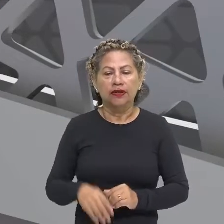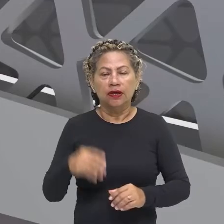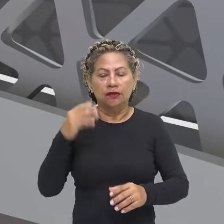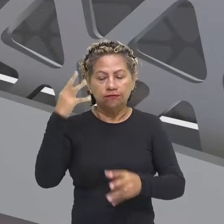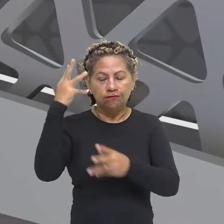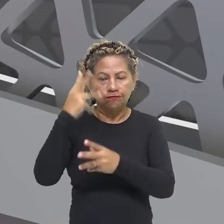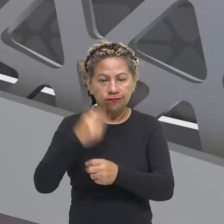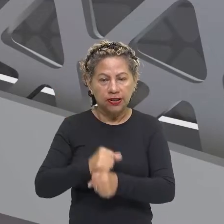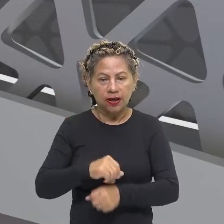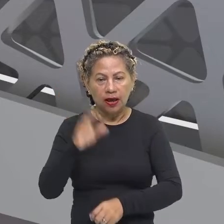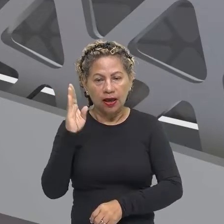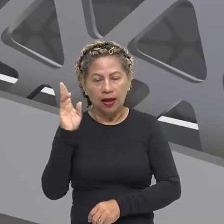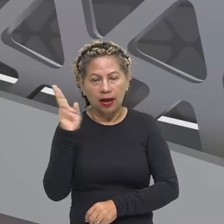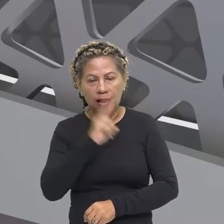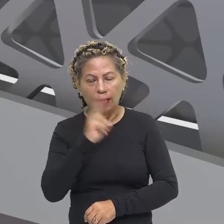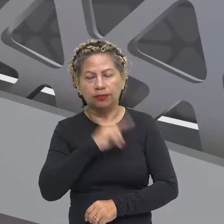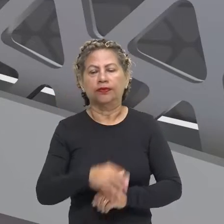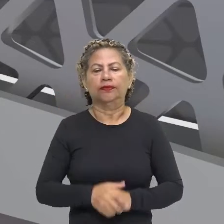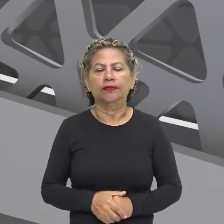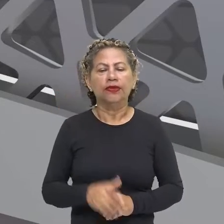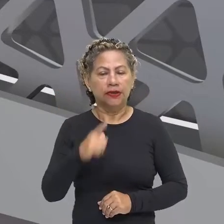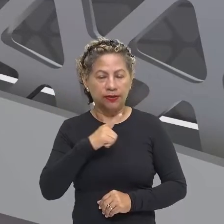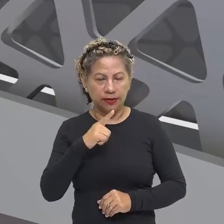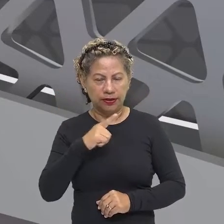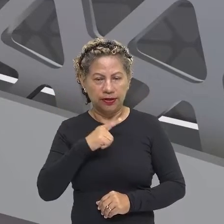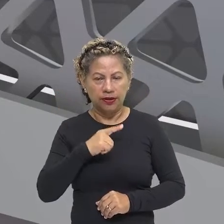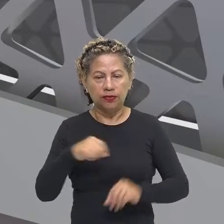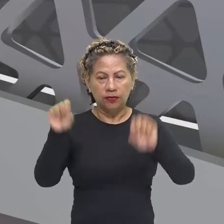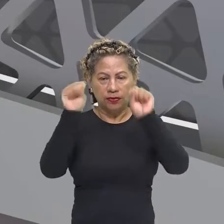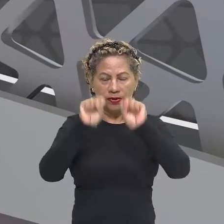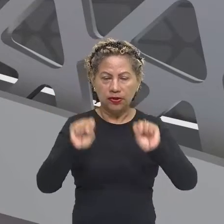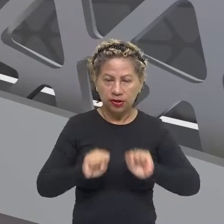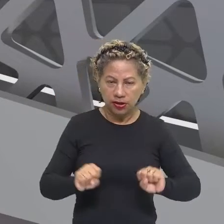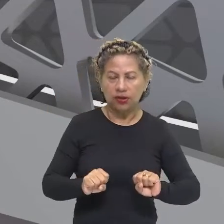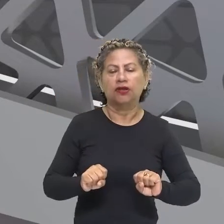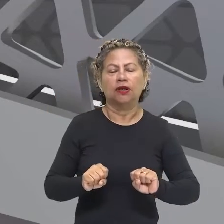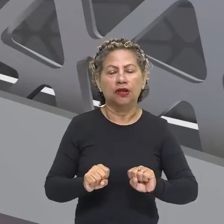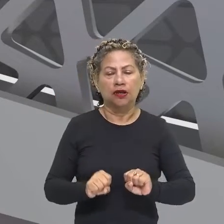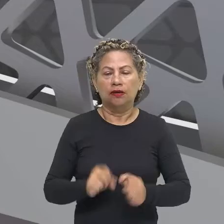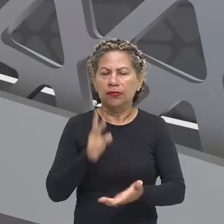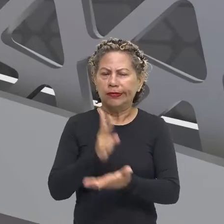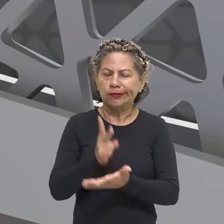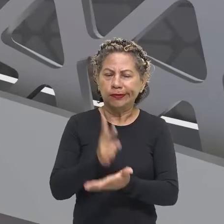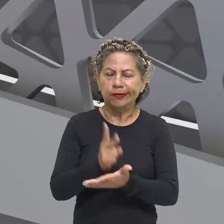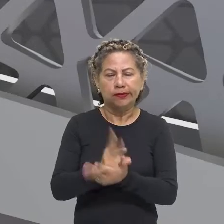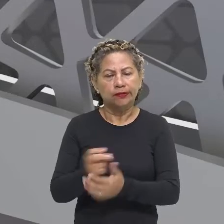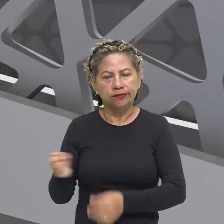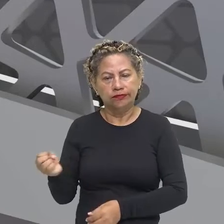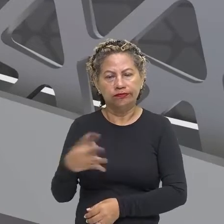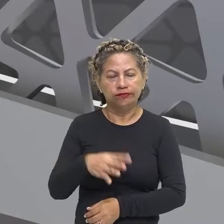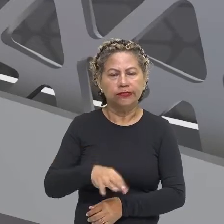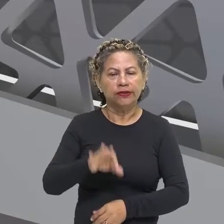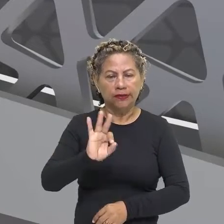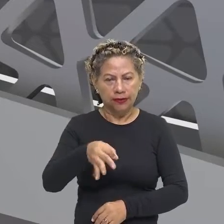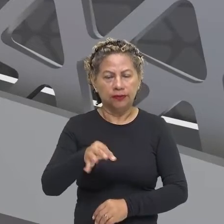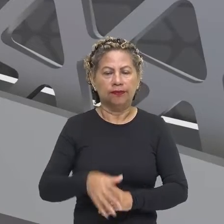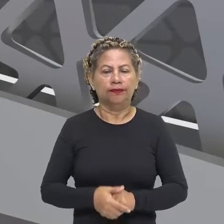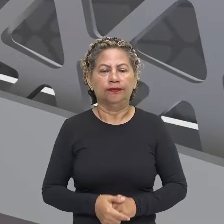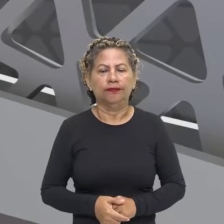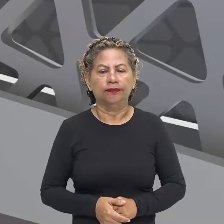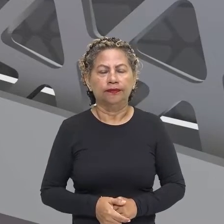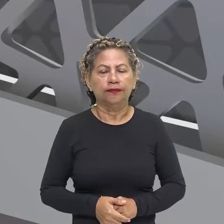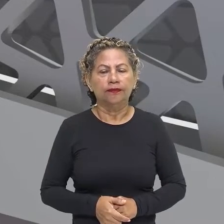durabilidade, funcione de maneira a não estragar os nossos arquivos, certo? Então, nós vimos o